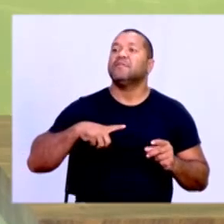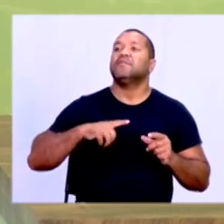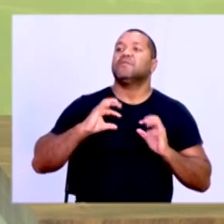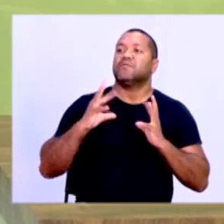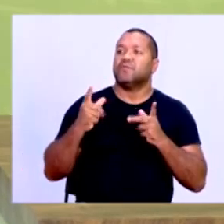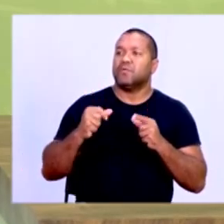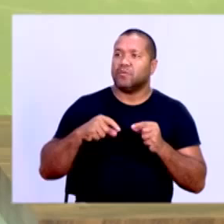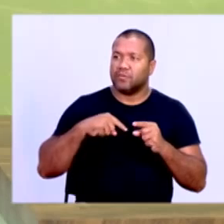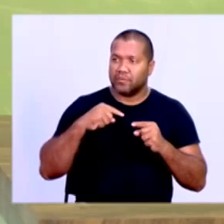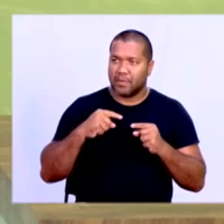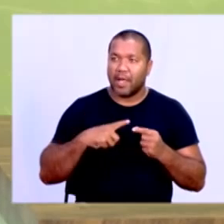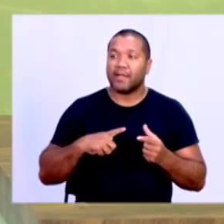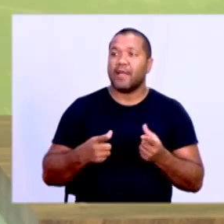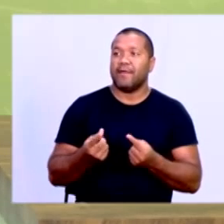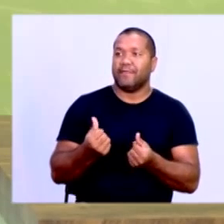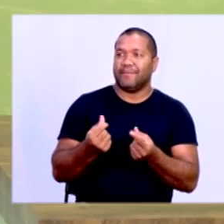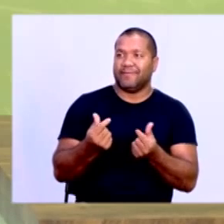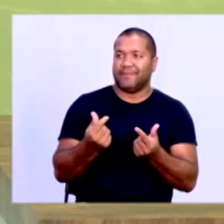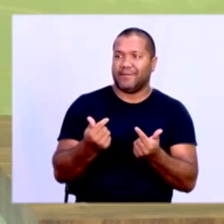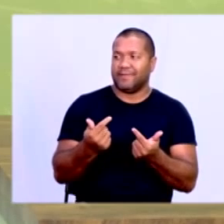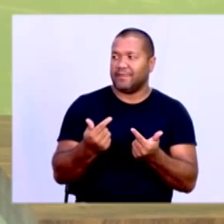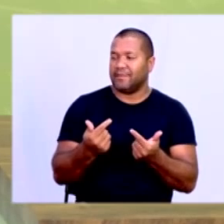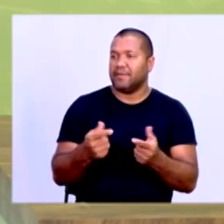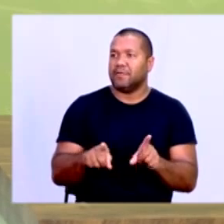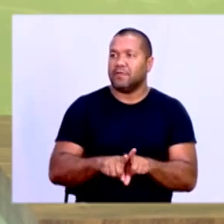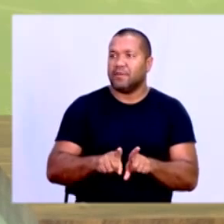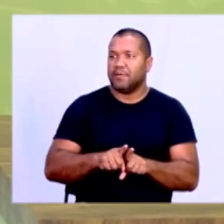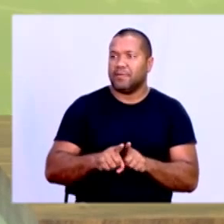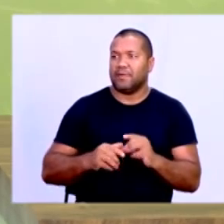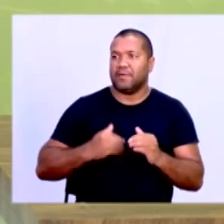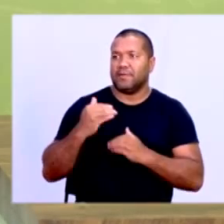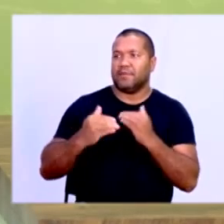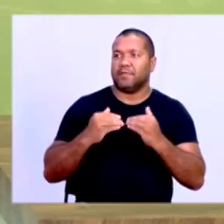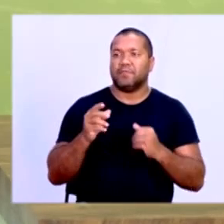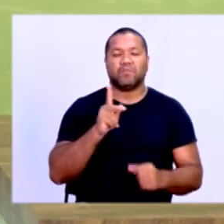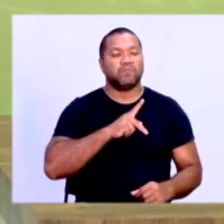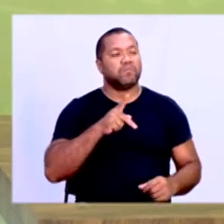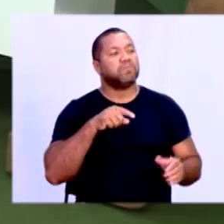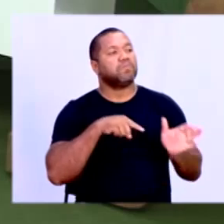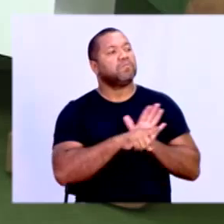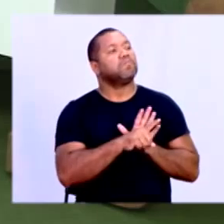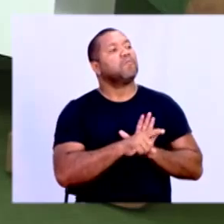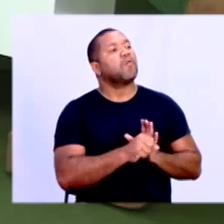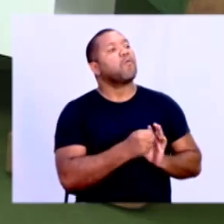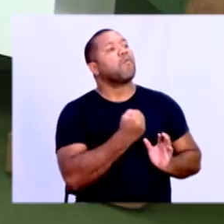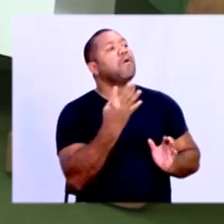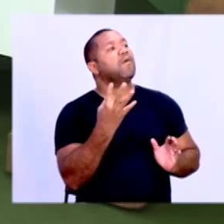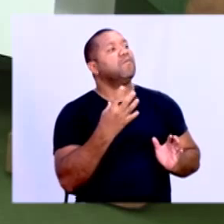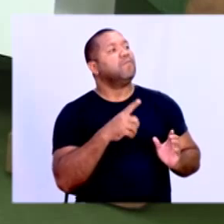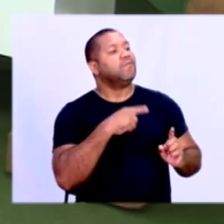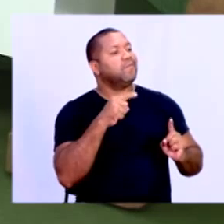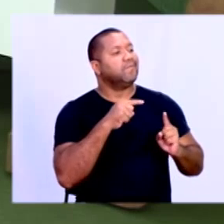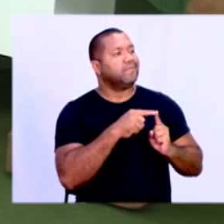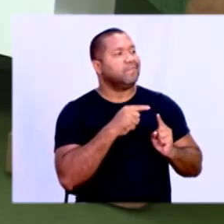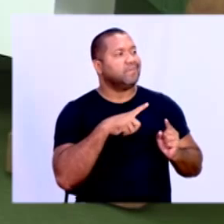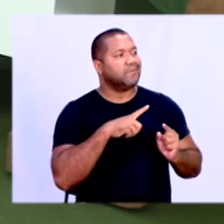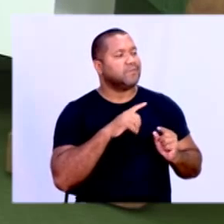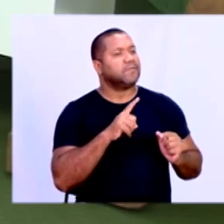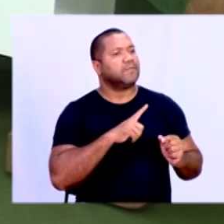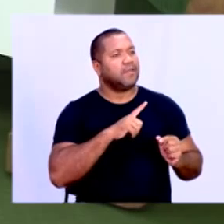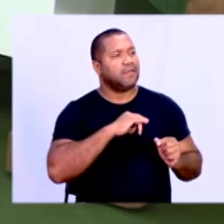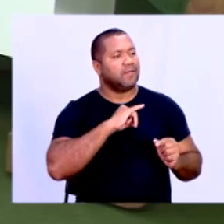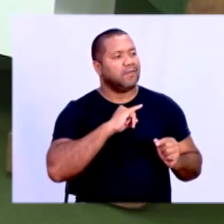benefício financeiro até relacionado ao desenvolvimento. Então, professor, a pergunta é, qual é o benefício? Bom, há